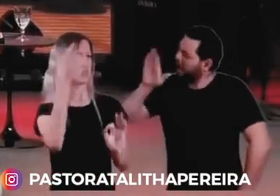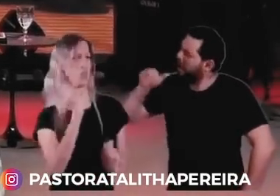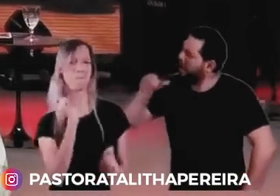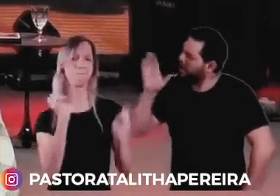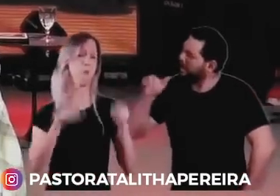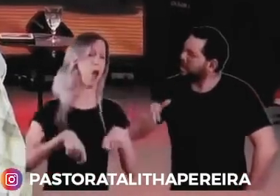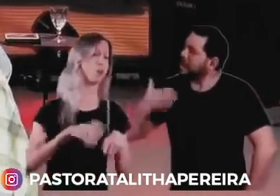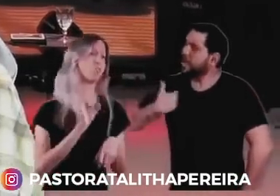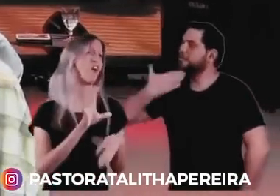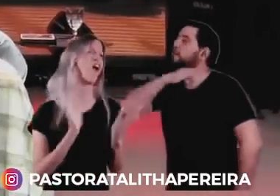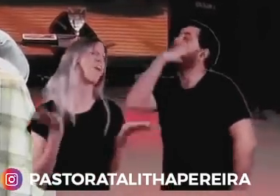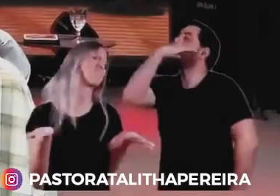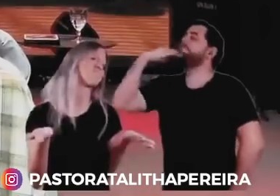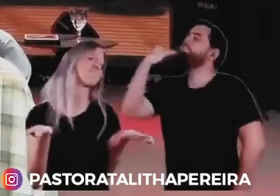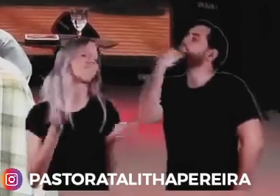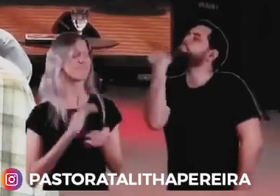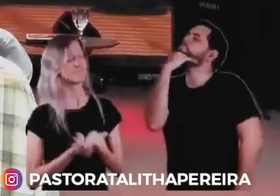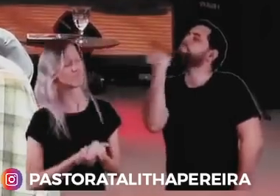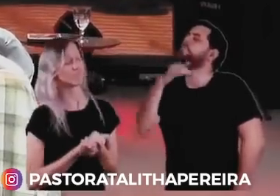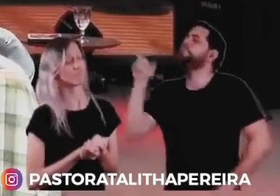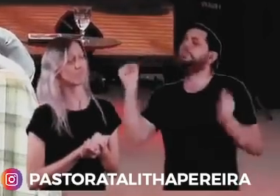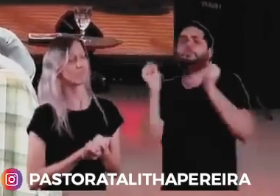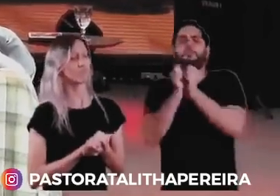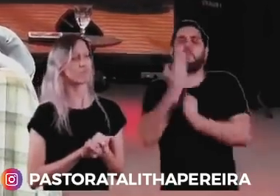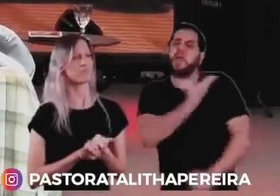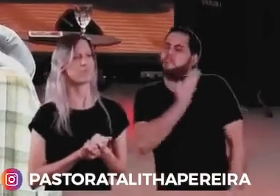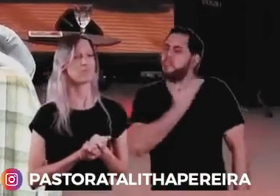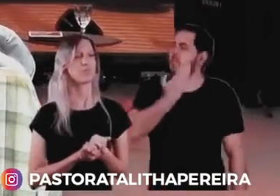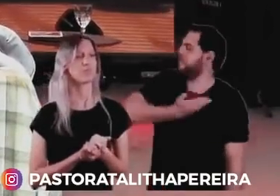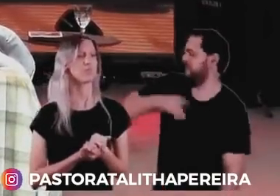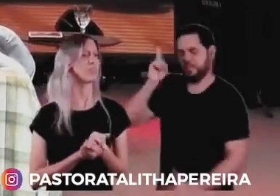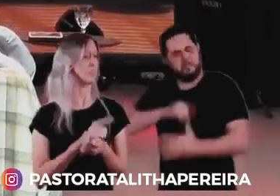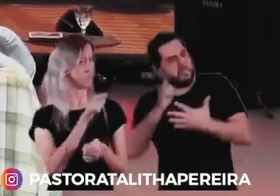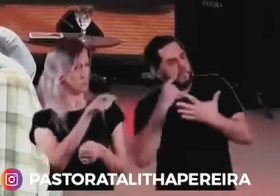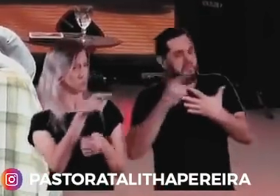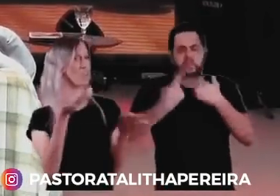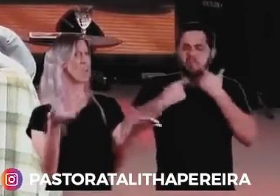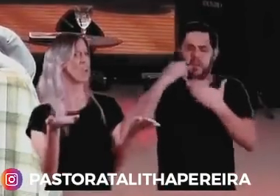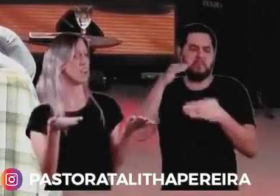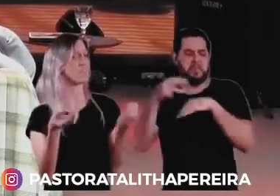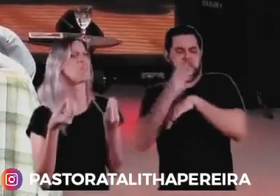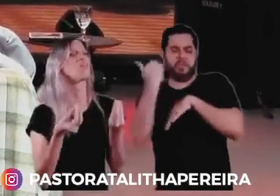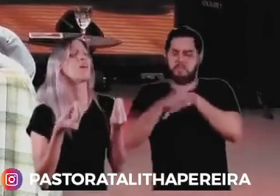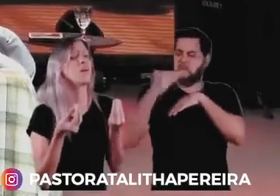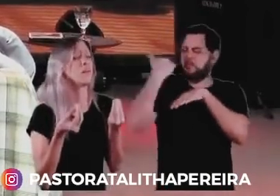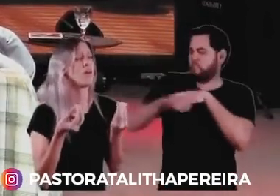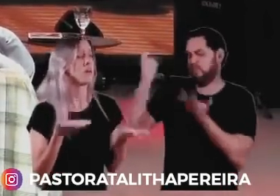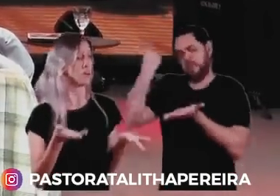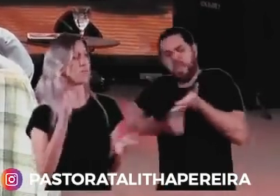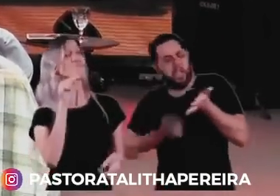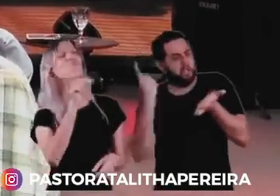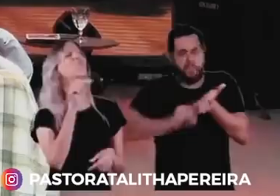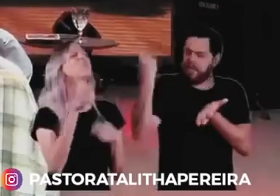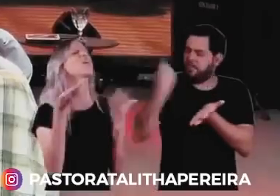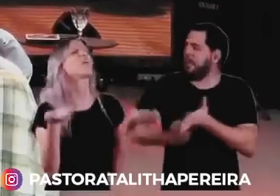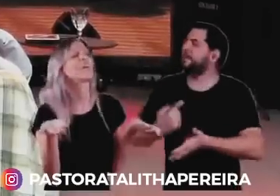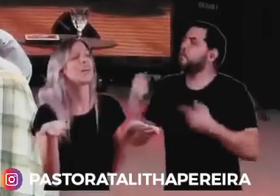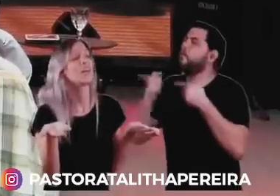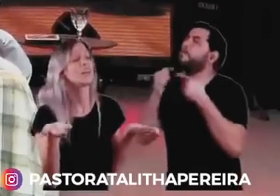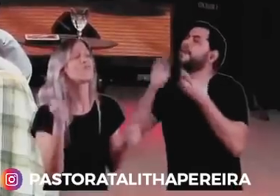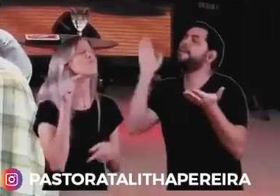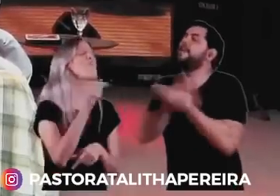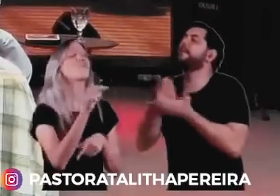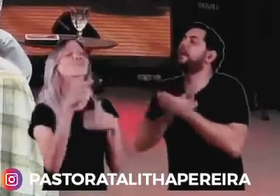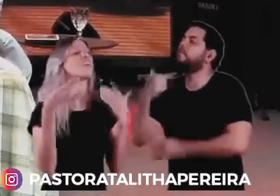coisa pra você. Eu já tô por aqui de você com suas amigas, o tempo todo trocando mensagem, marcando isso, marcando aquilo. Não combina e nada